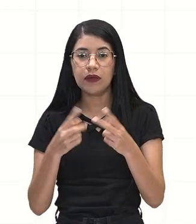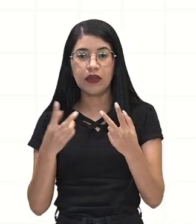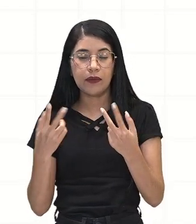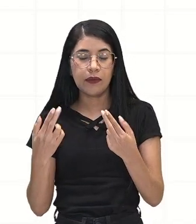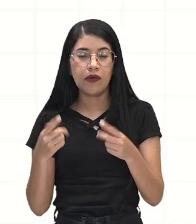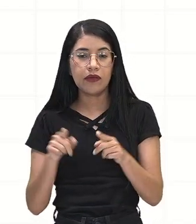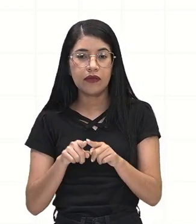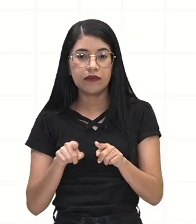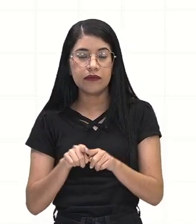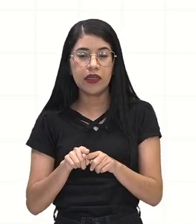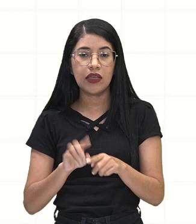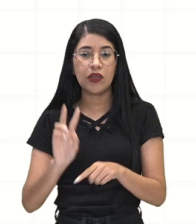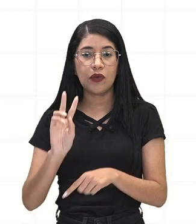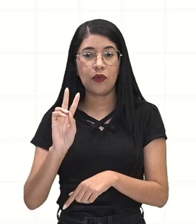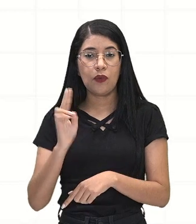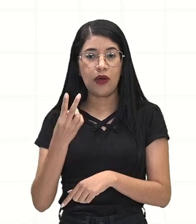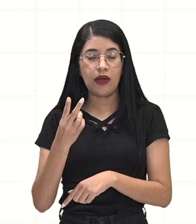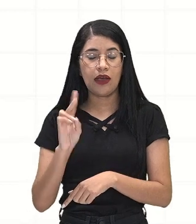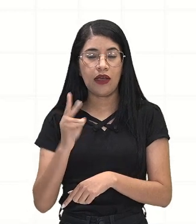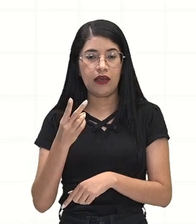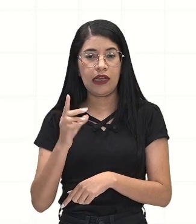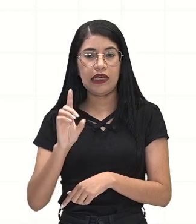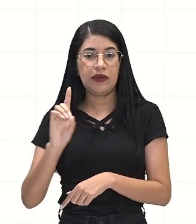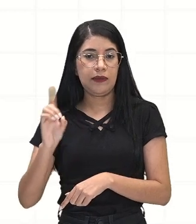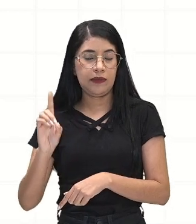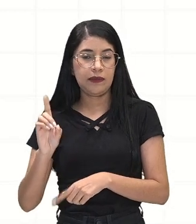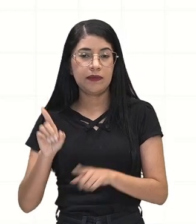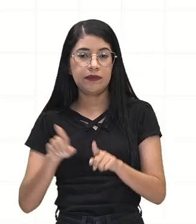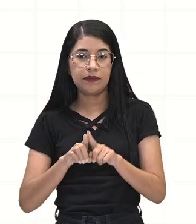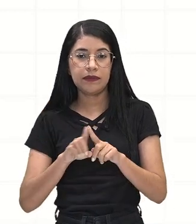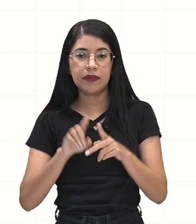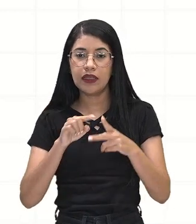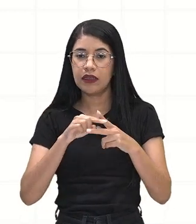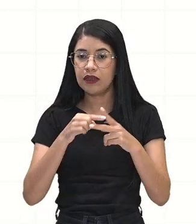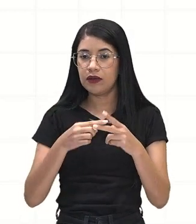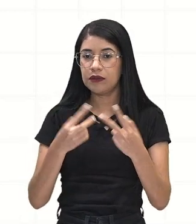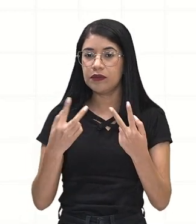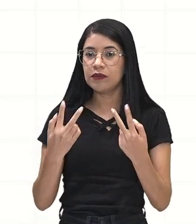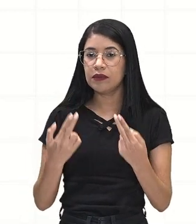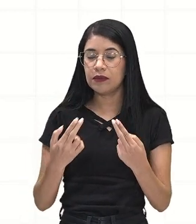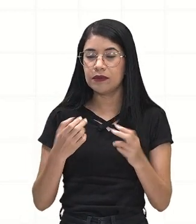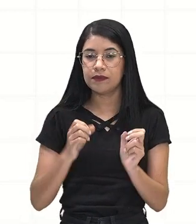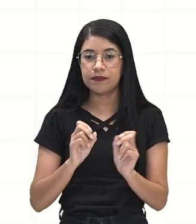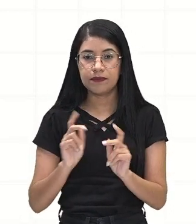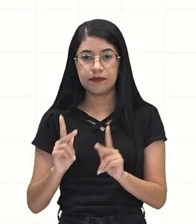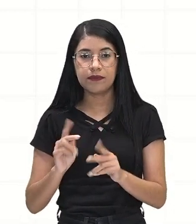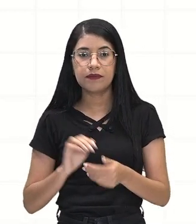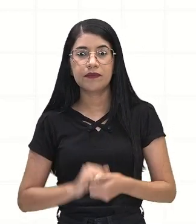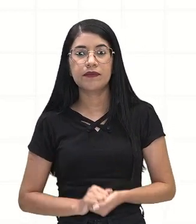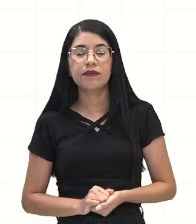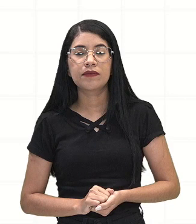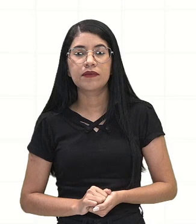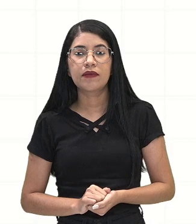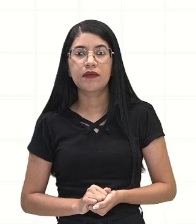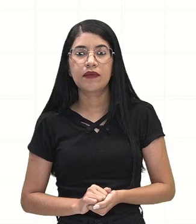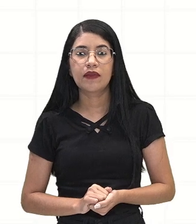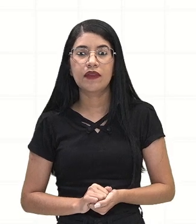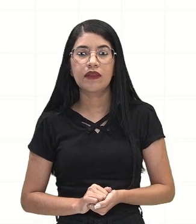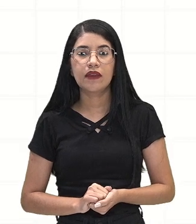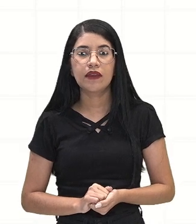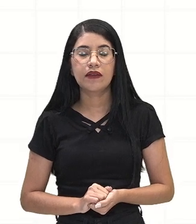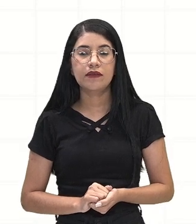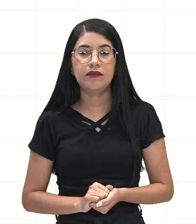o ângulo H vai ser igual ao ângulo D. Tudo certo? Então, nós, quando